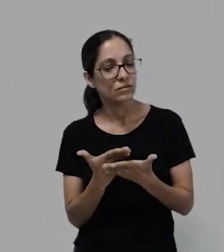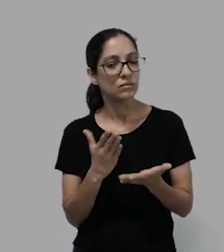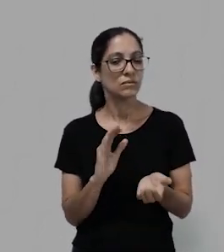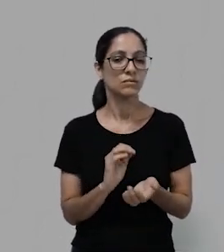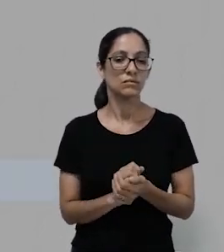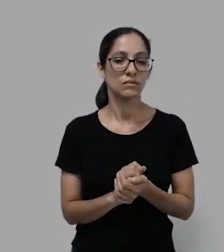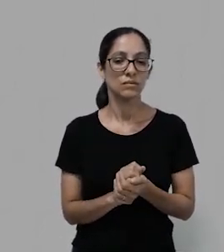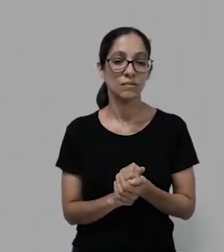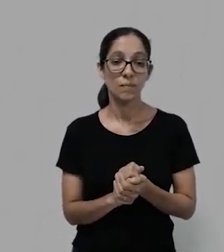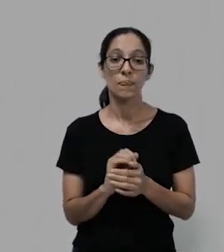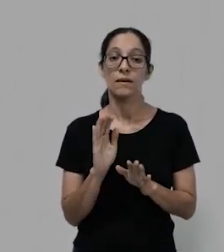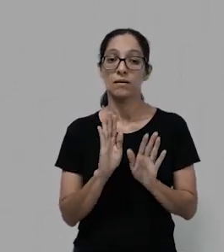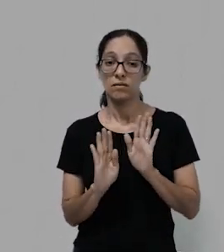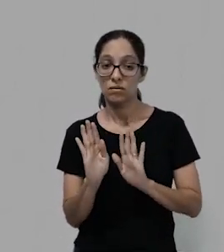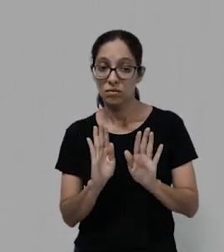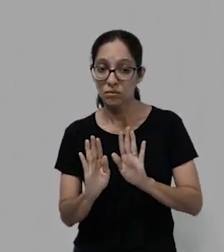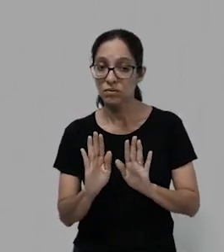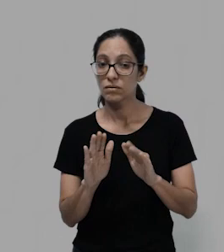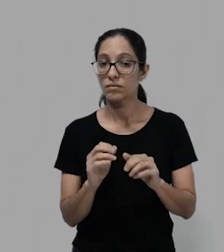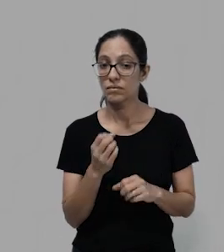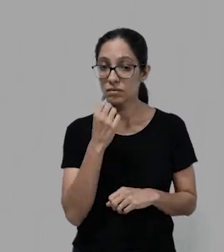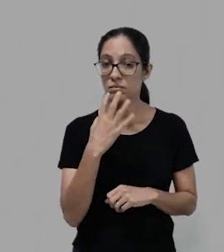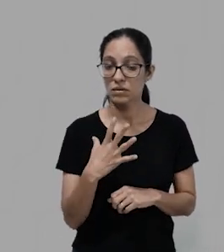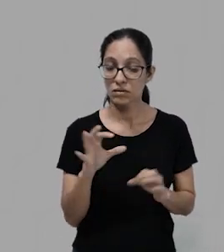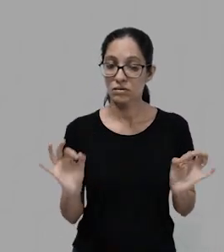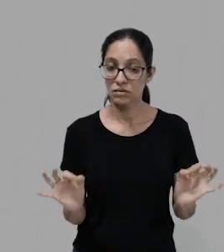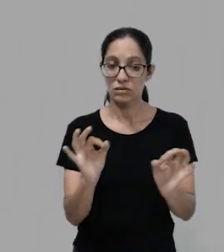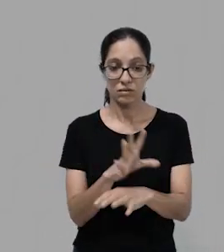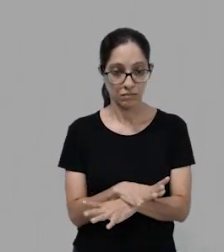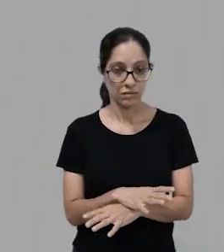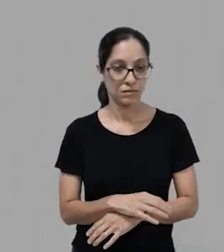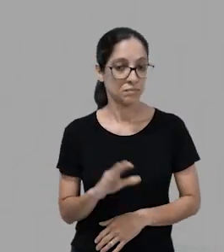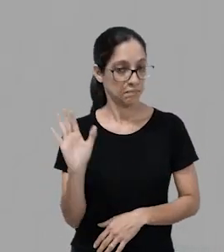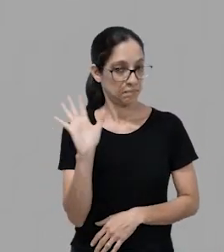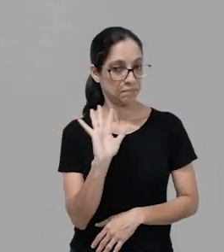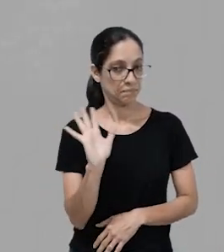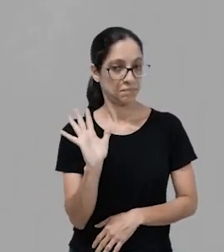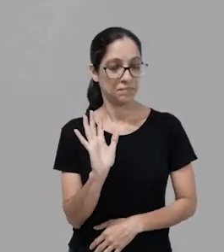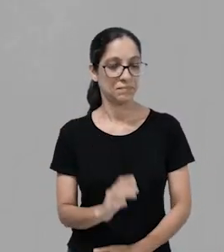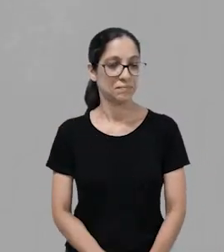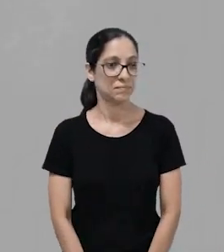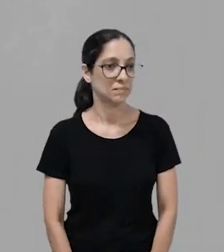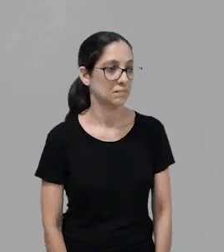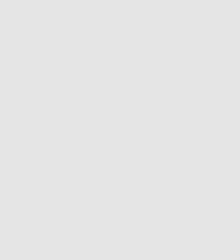estudem, se cuidem, fiquem bem. A gente encerra por hoje. Bye, bye!